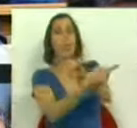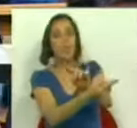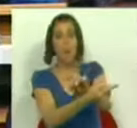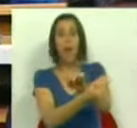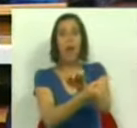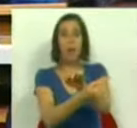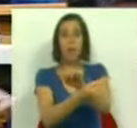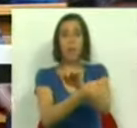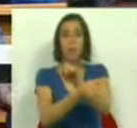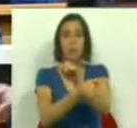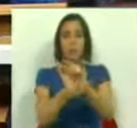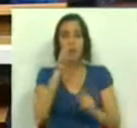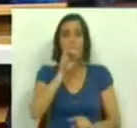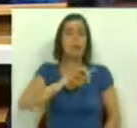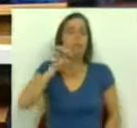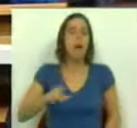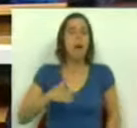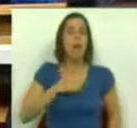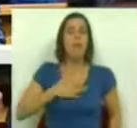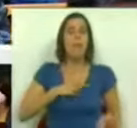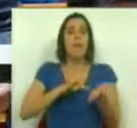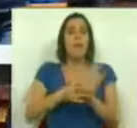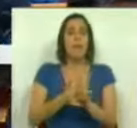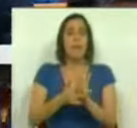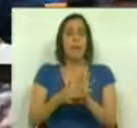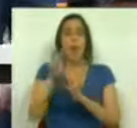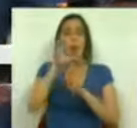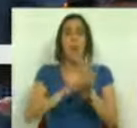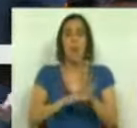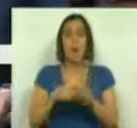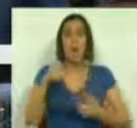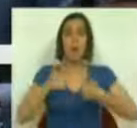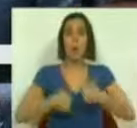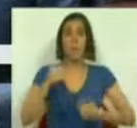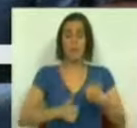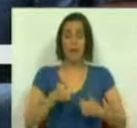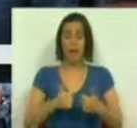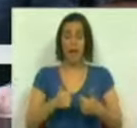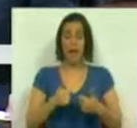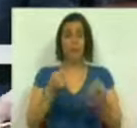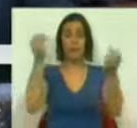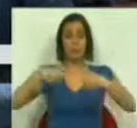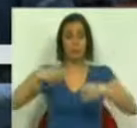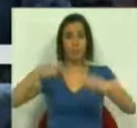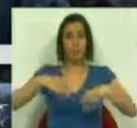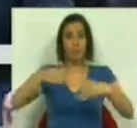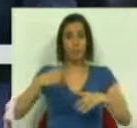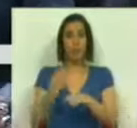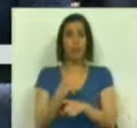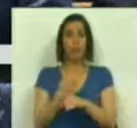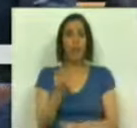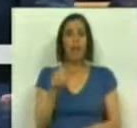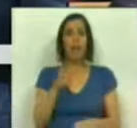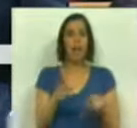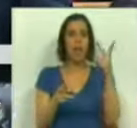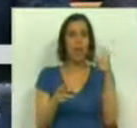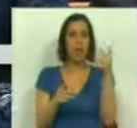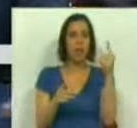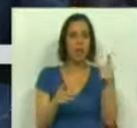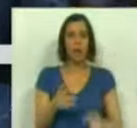contrário, acaso as empresas brasileiras tivessem condições de competitividade para colocar aqui os produtos, tinham taxas entre